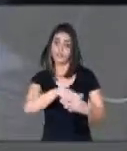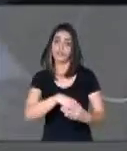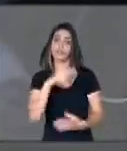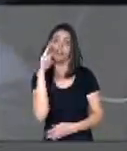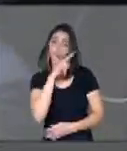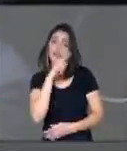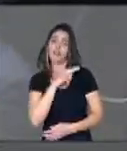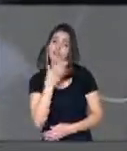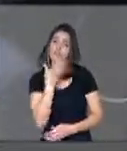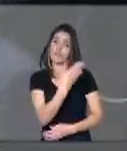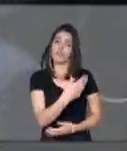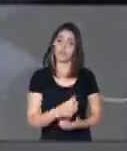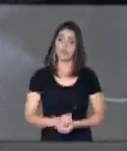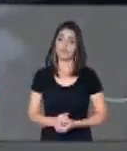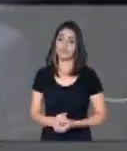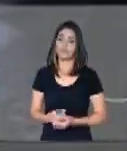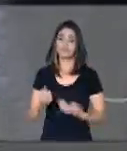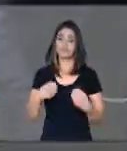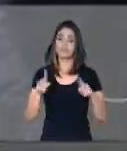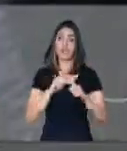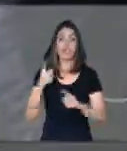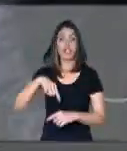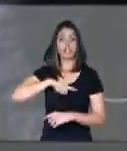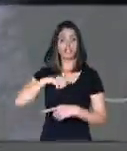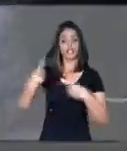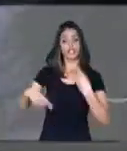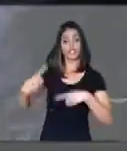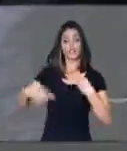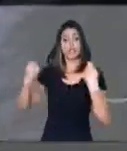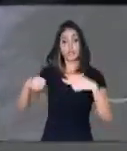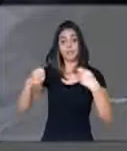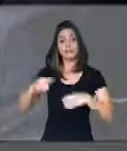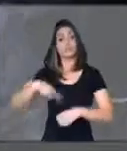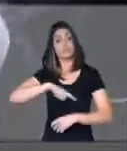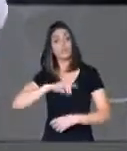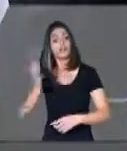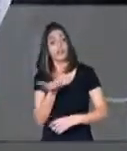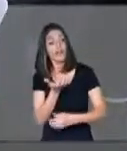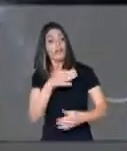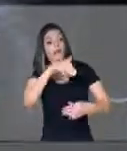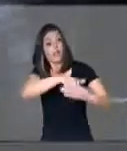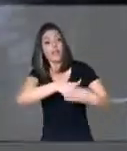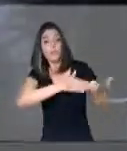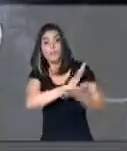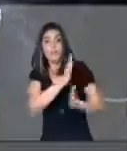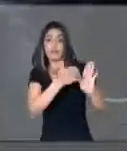precisamos discutir com a nossa bancada, até porque queremos apoiar esse projeto.